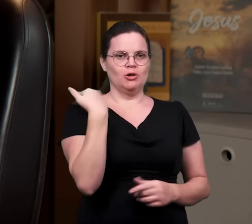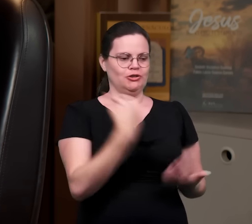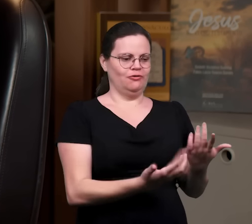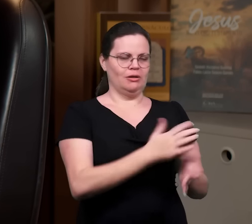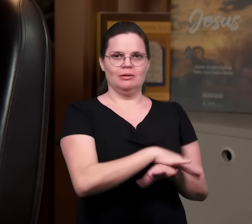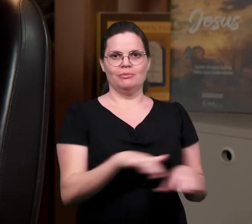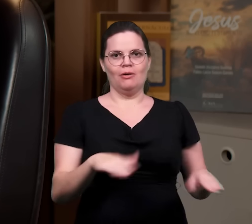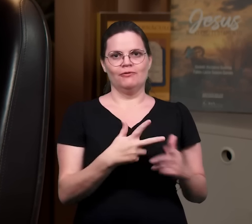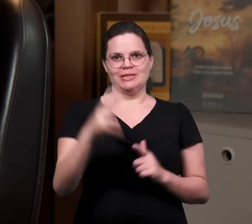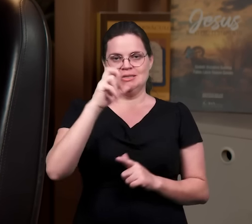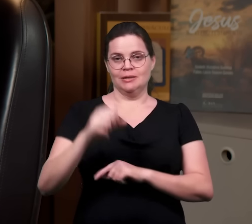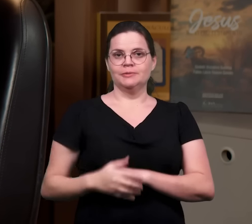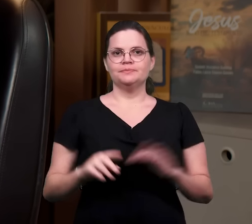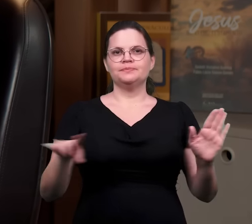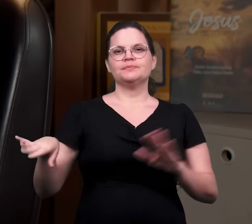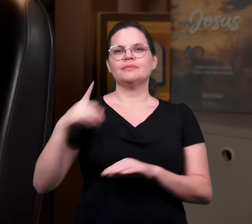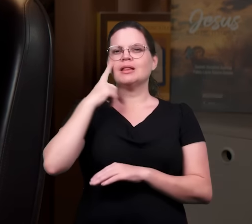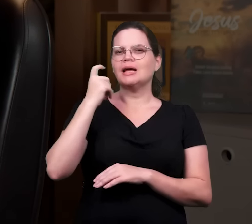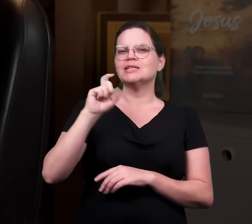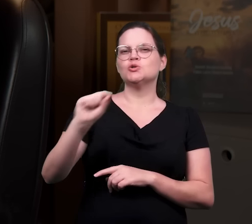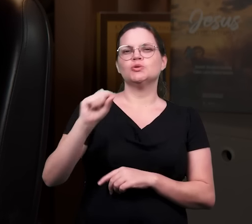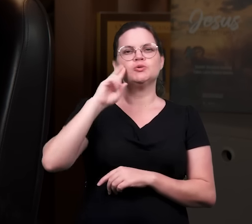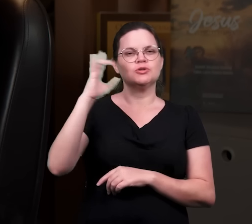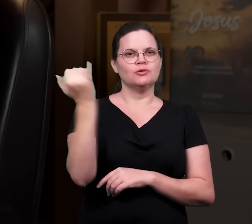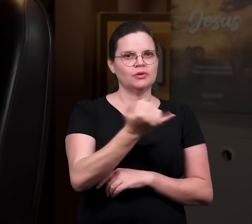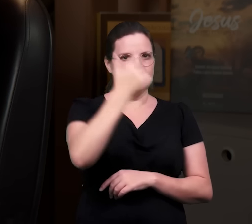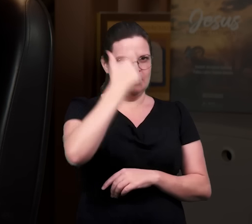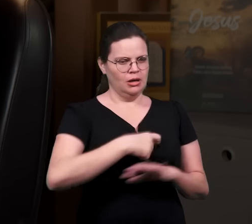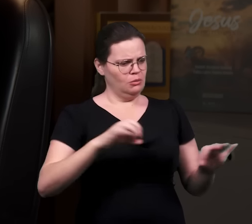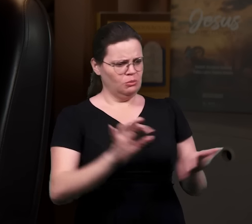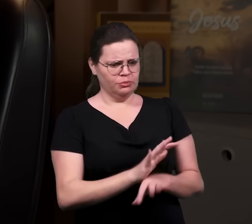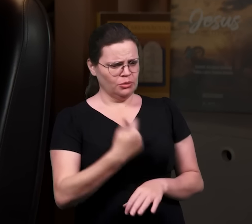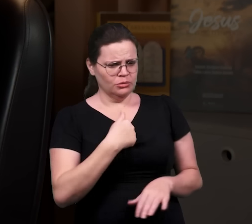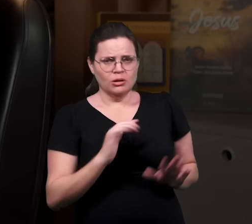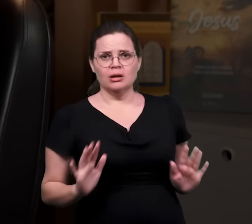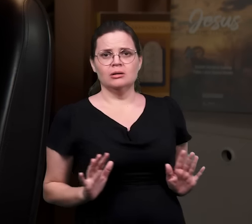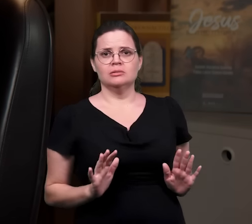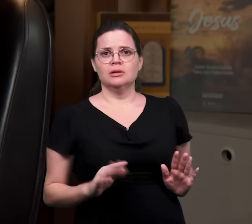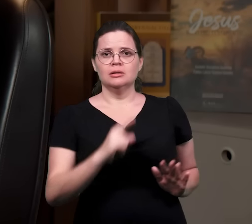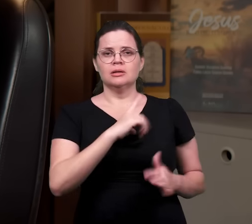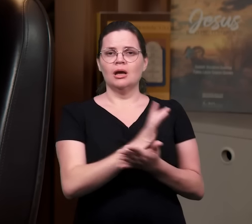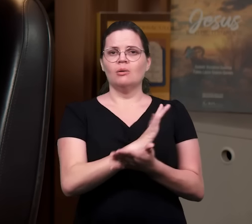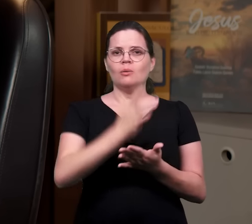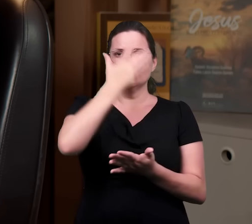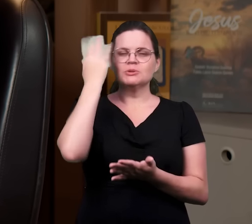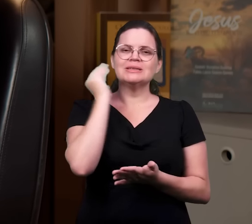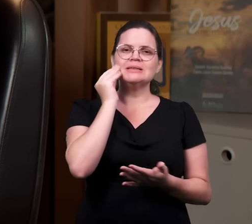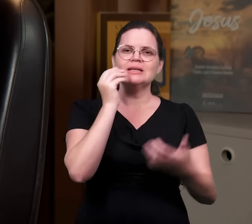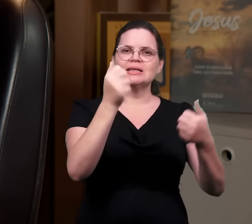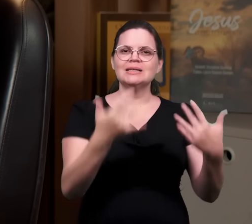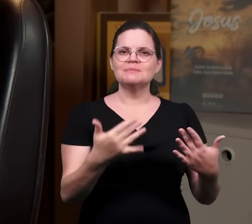texto anterior que o Senhor falou para Moisés. O Senhor disse assim: Moisés, eu sou o que sou. Tem pessoas que muitas vezes tentam ficar